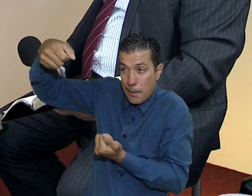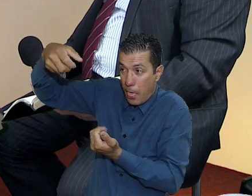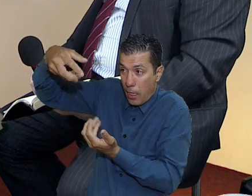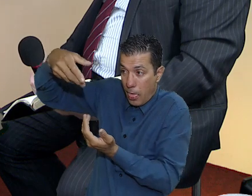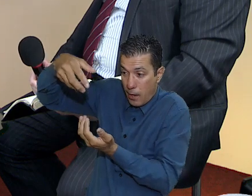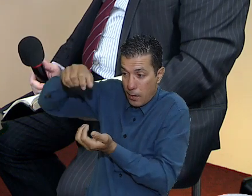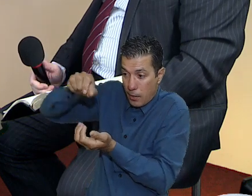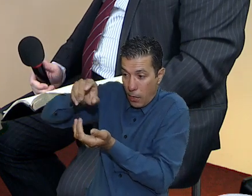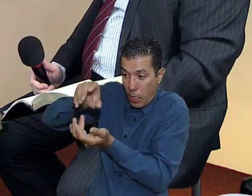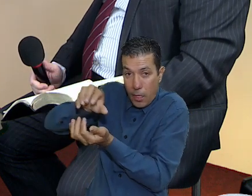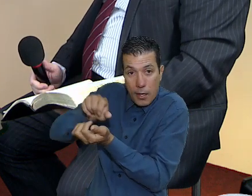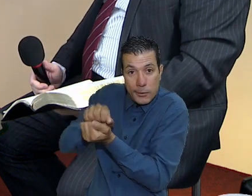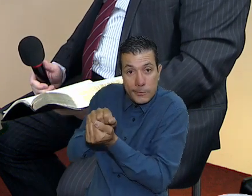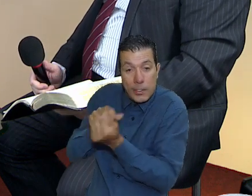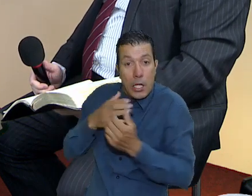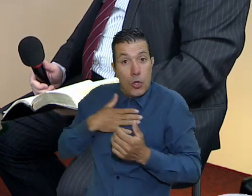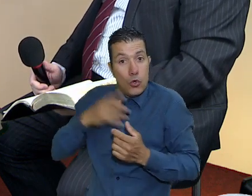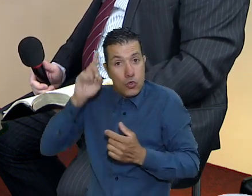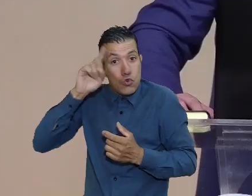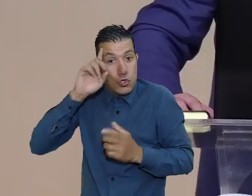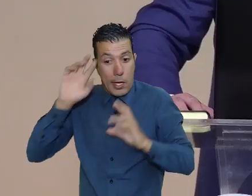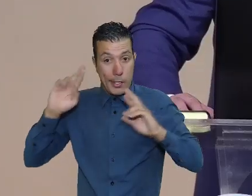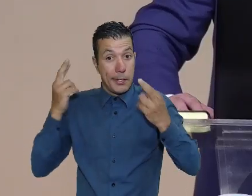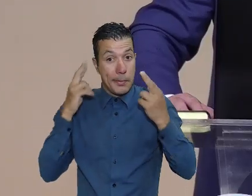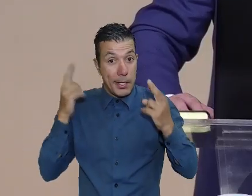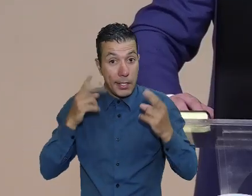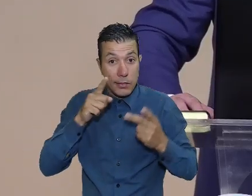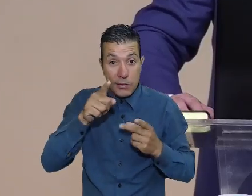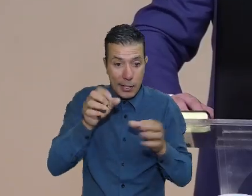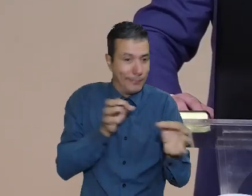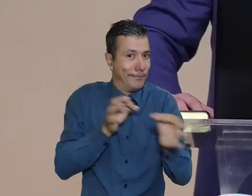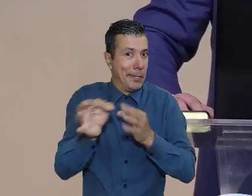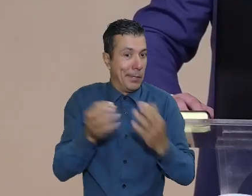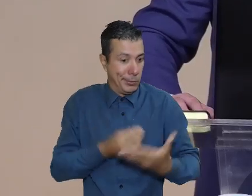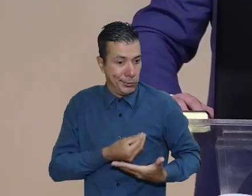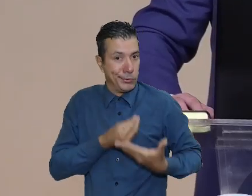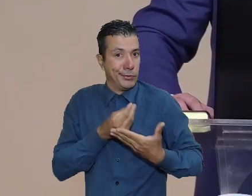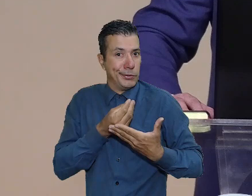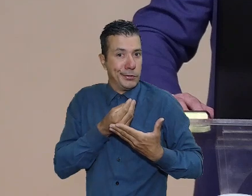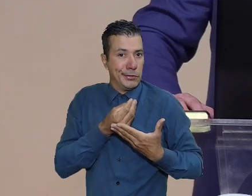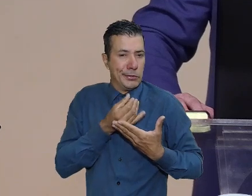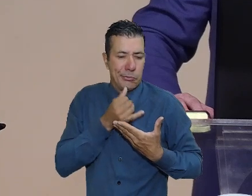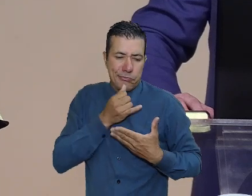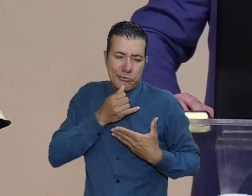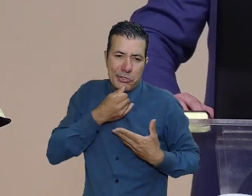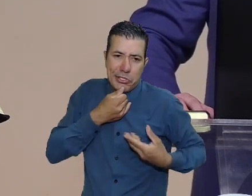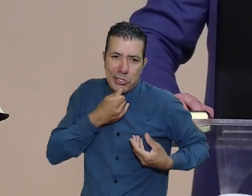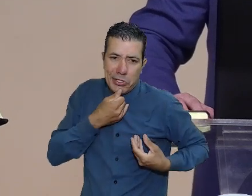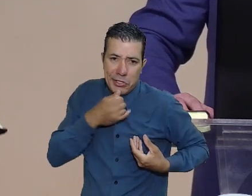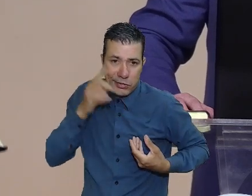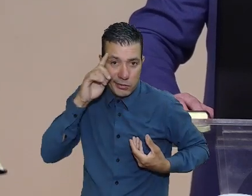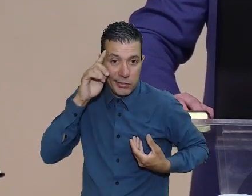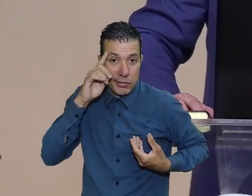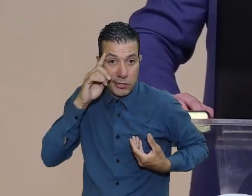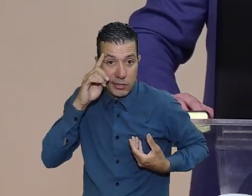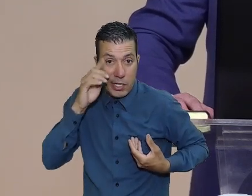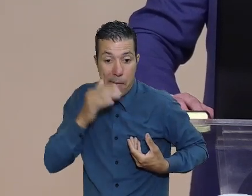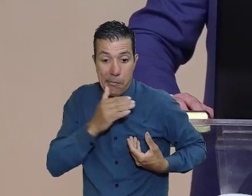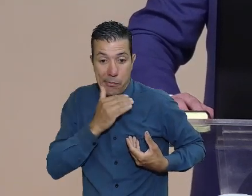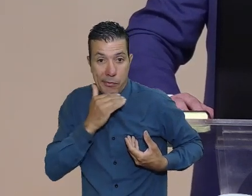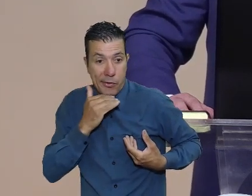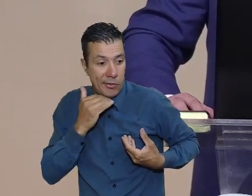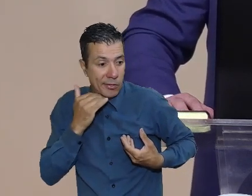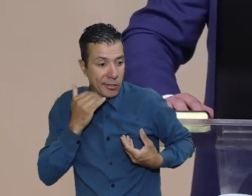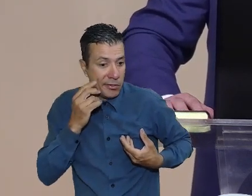dia, a nossa grande esperança, mas para aquele que não se preparou, será um dia de tristeza. Por quê? Porque ele vai buscar a morte e